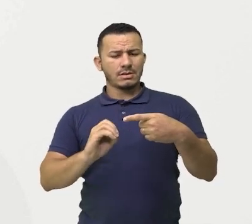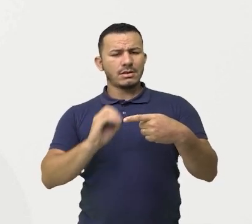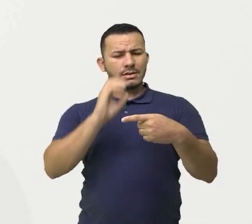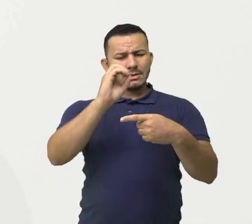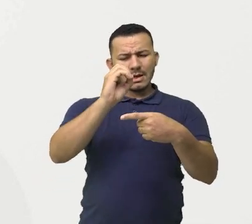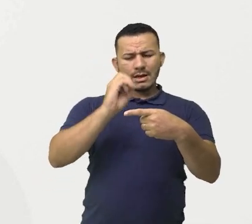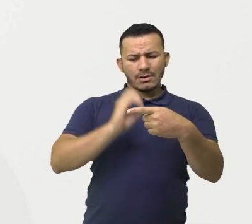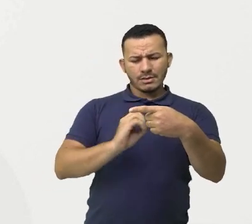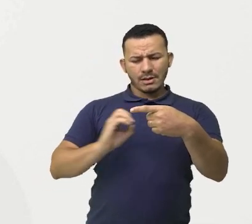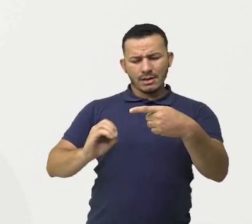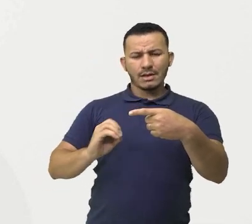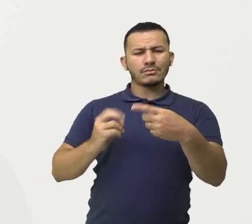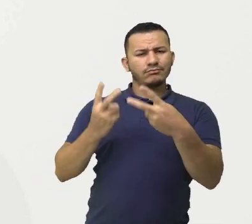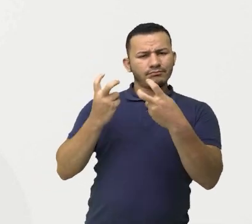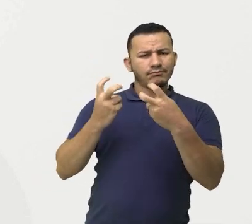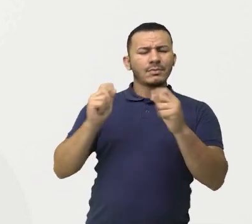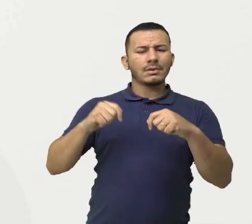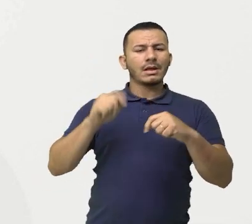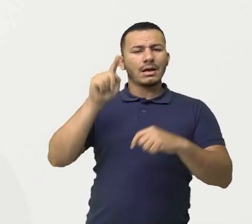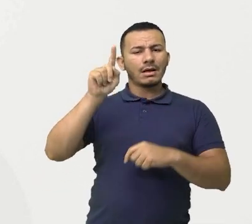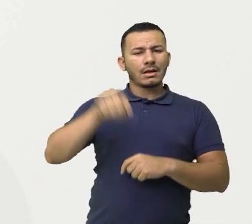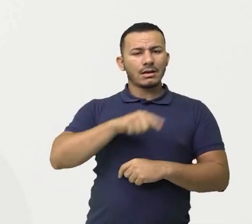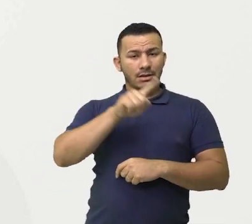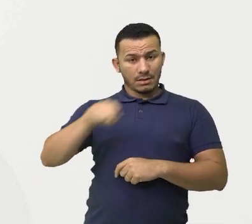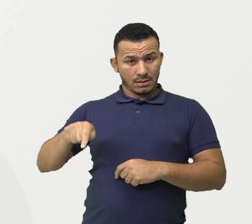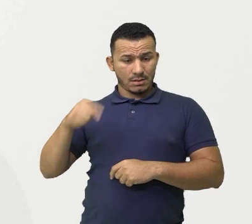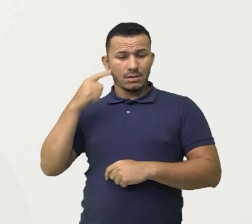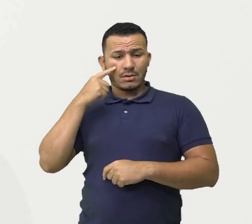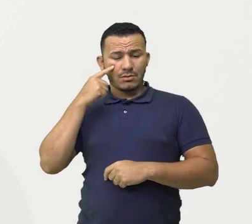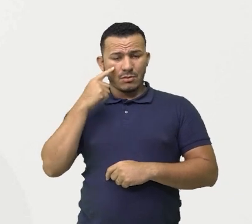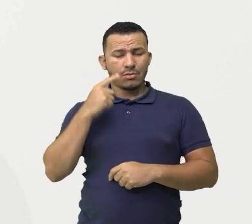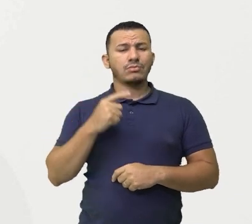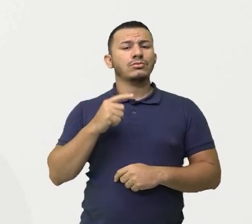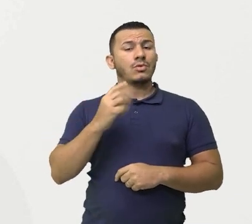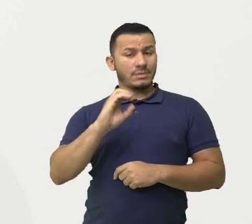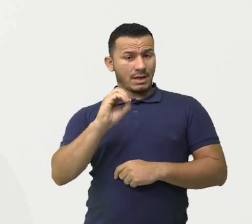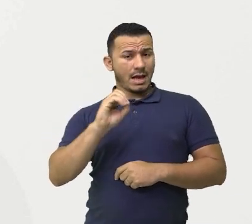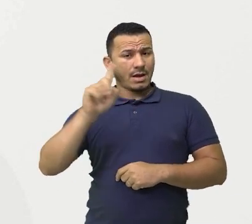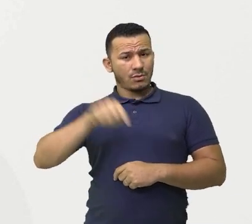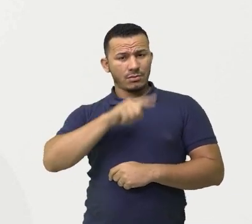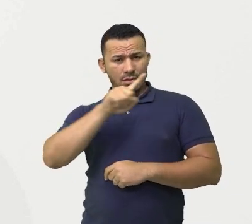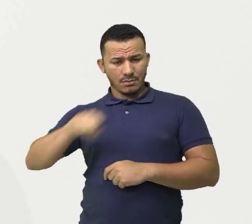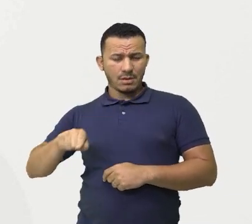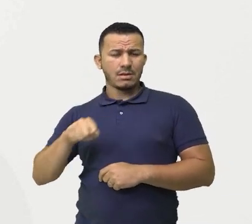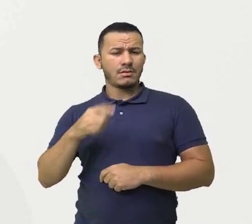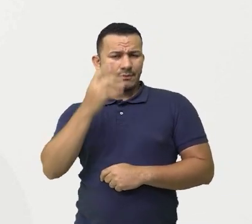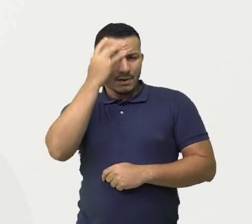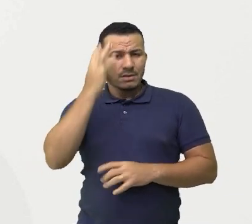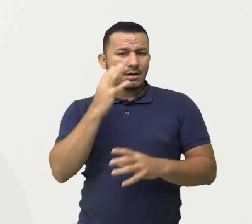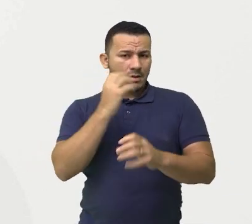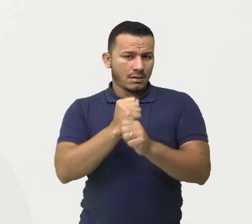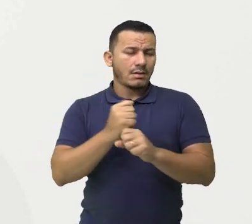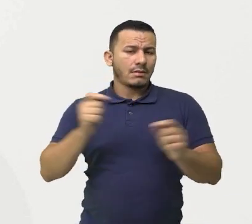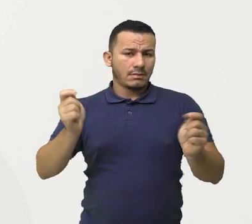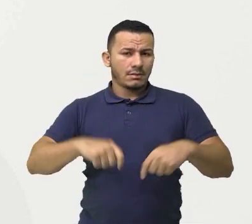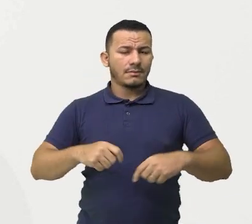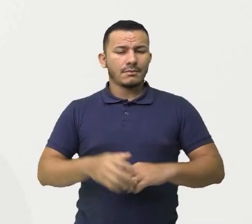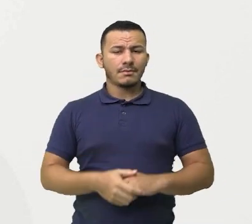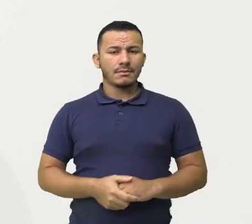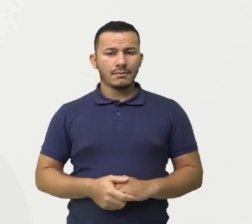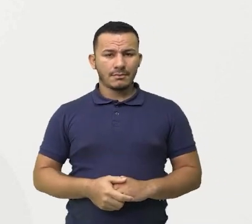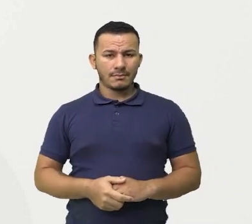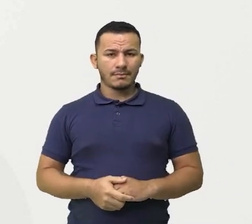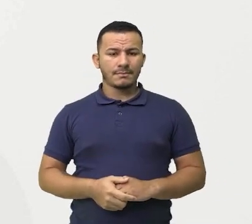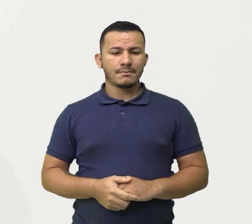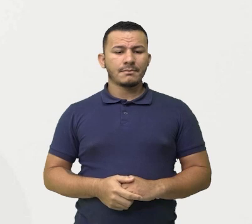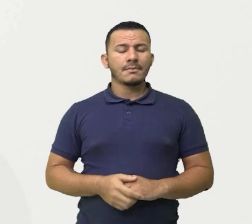denominador, certo? Simplifica, ó. Elimina esse zero para facilitar o cálculo. Agora, olha outro detalhe, ó.